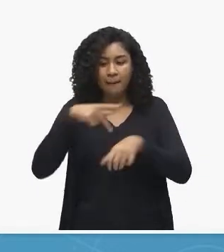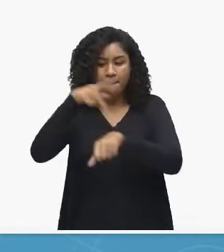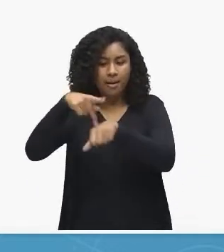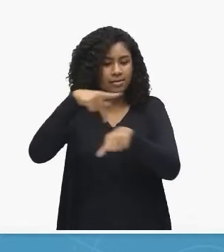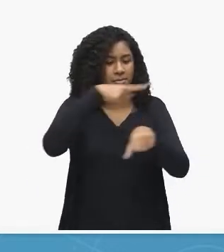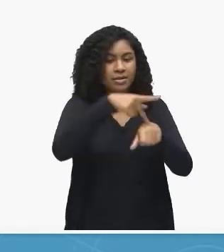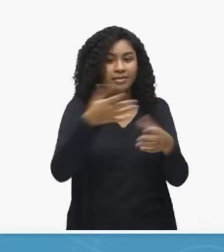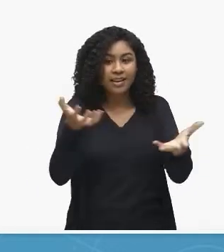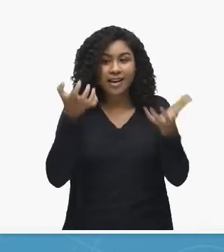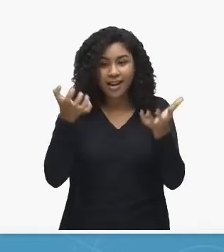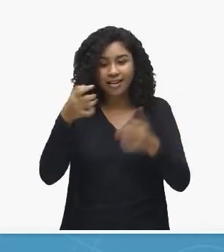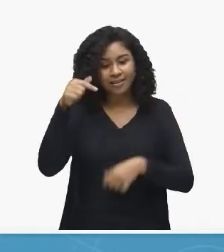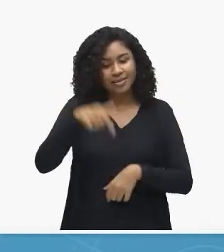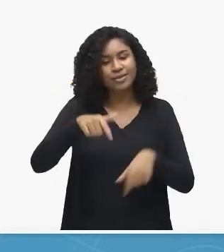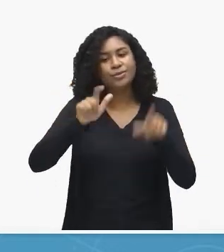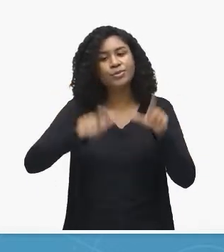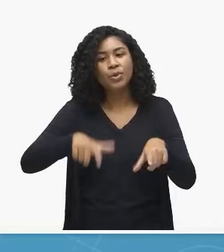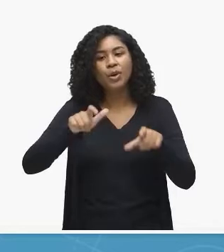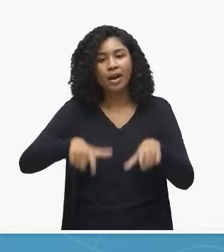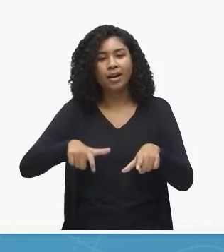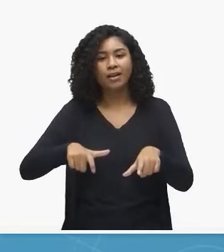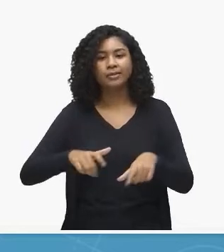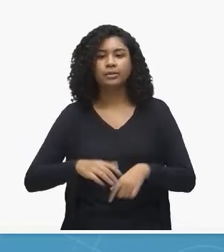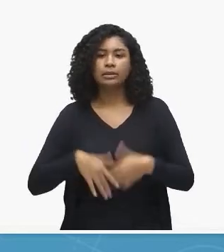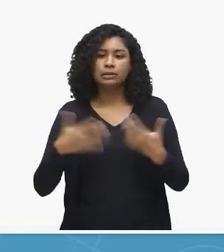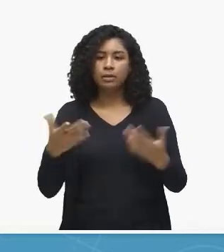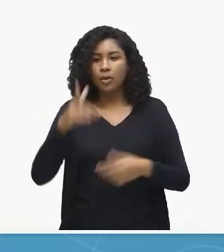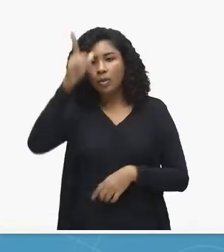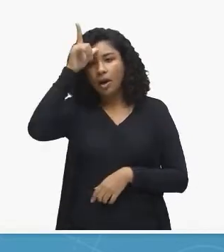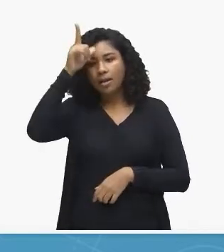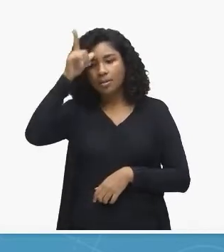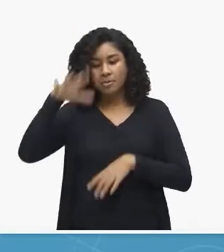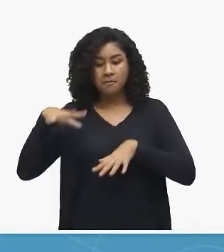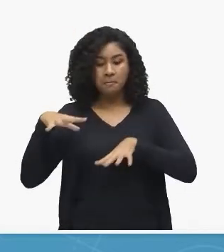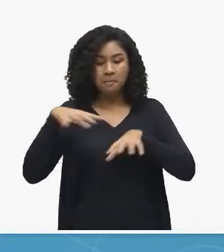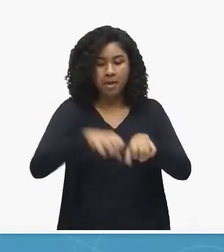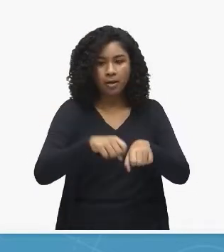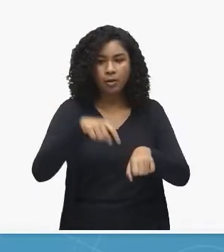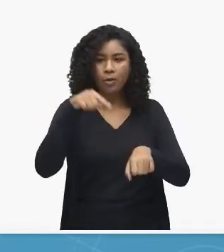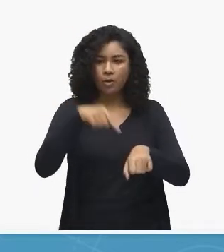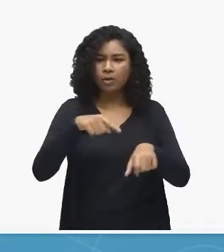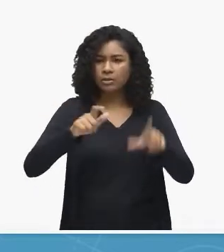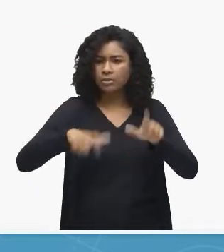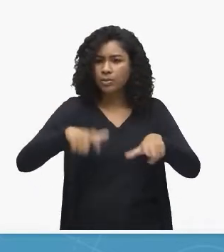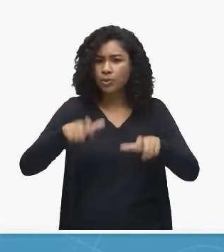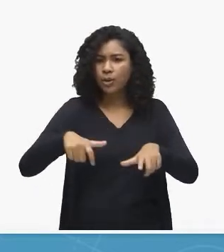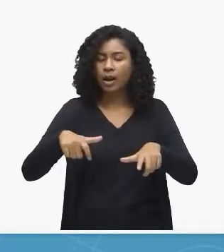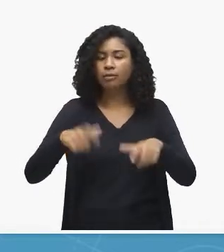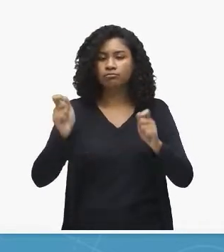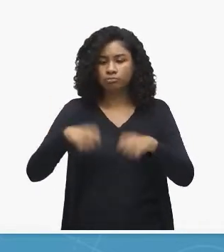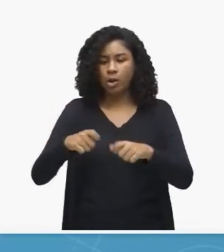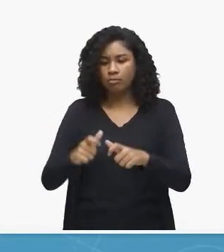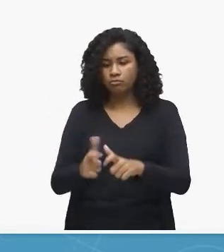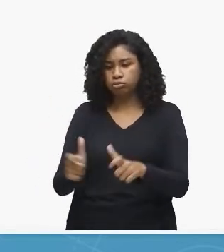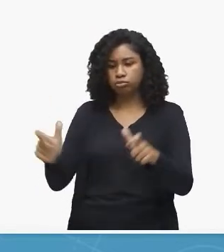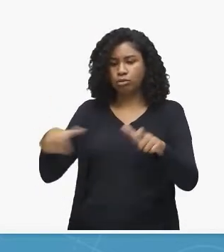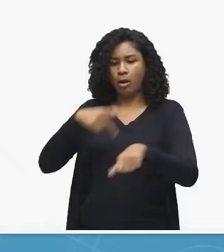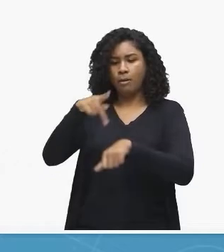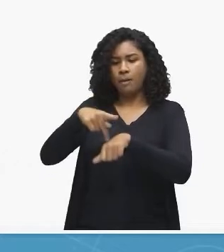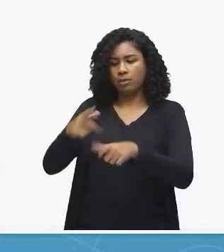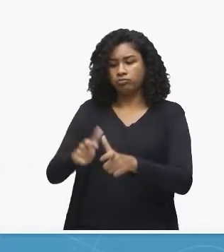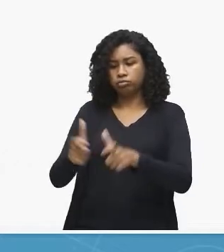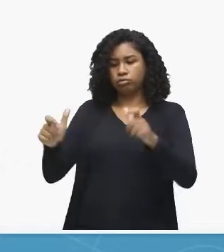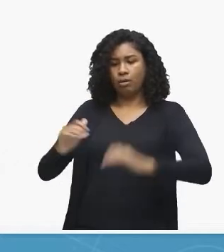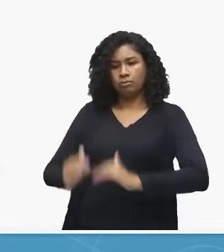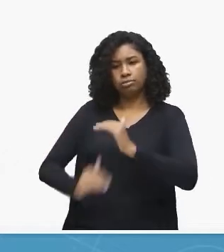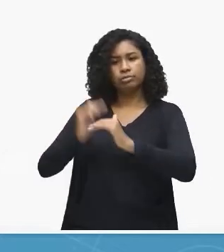ela vai crescer muito, né? Tendo a posse aí desse território. Mas, professora, falamos que as rivalidades estão